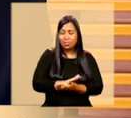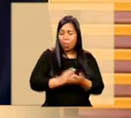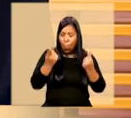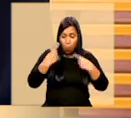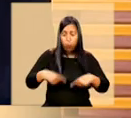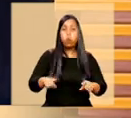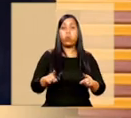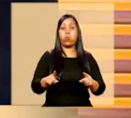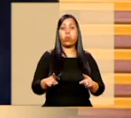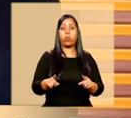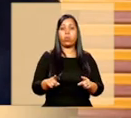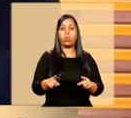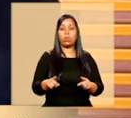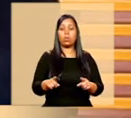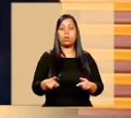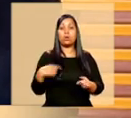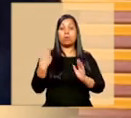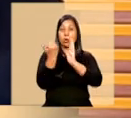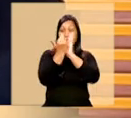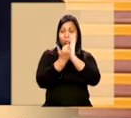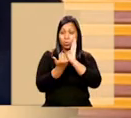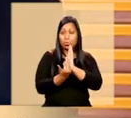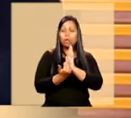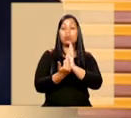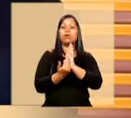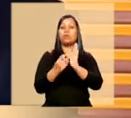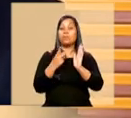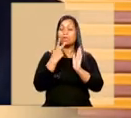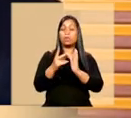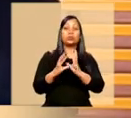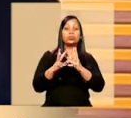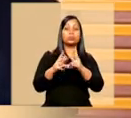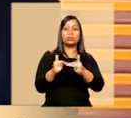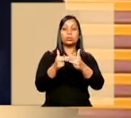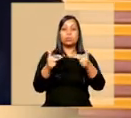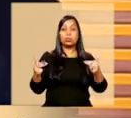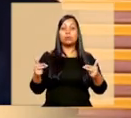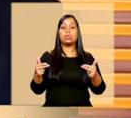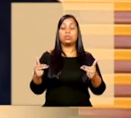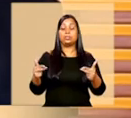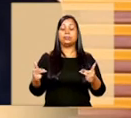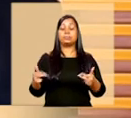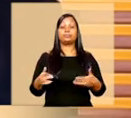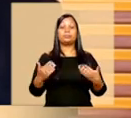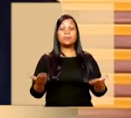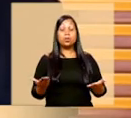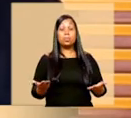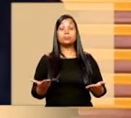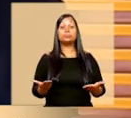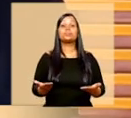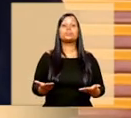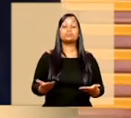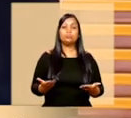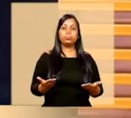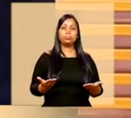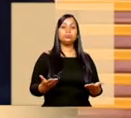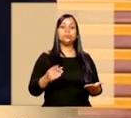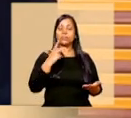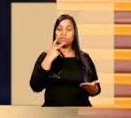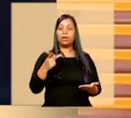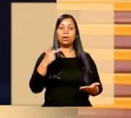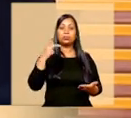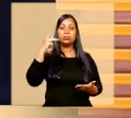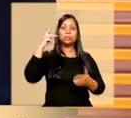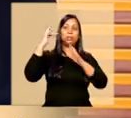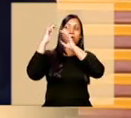intoxicação, tudo isso tem que ser descartado. O nosso protocolo exige que se descarte todas essas possibilidades. Então, uma vez